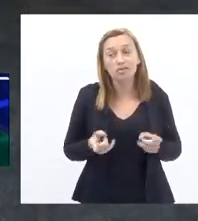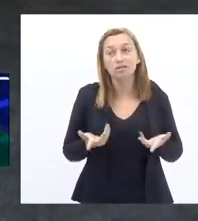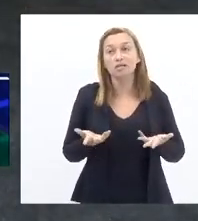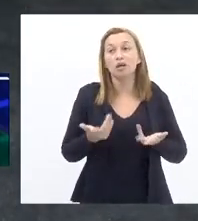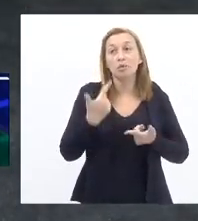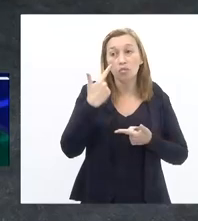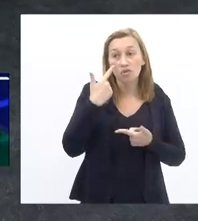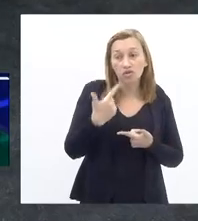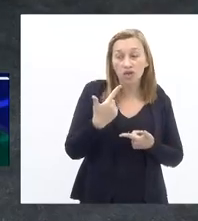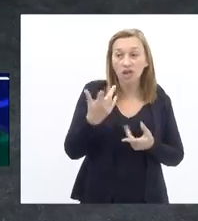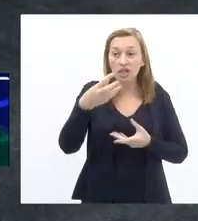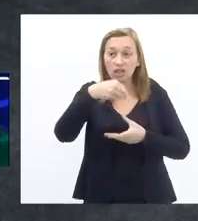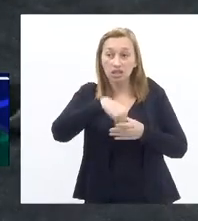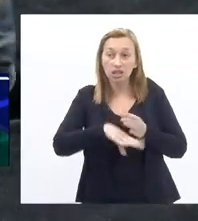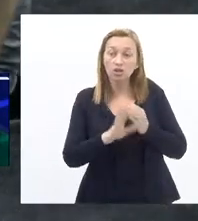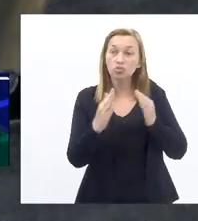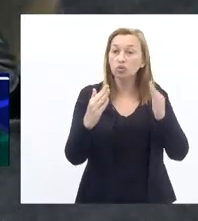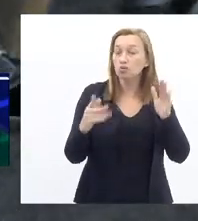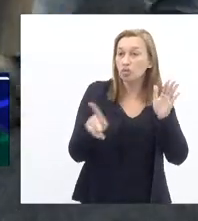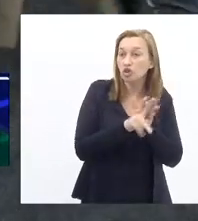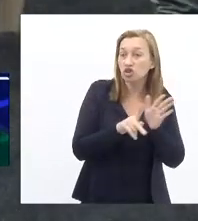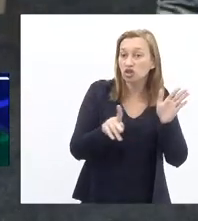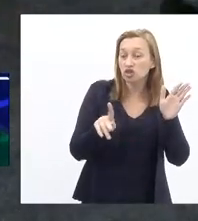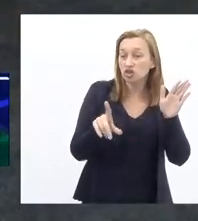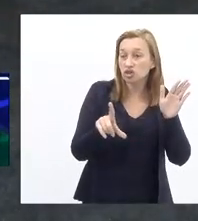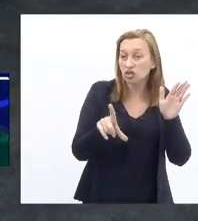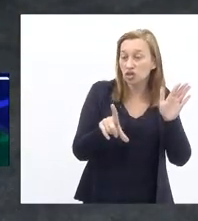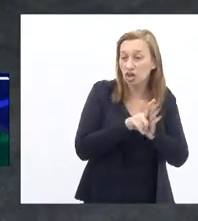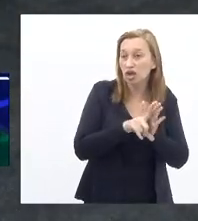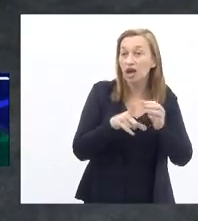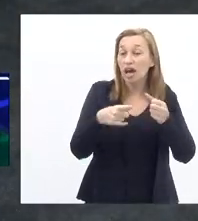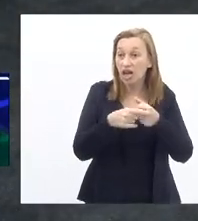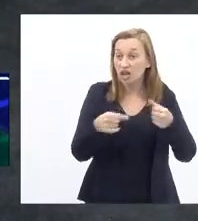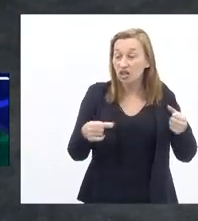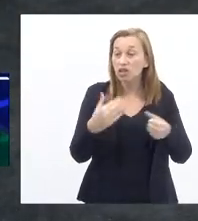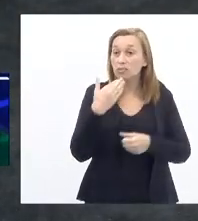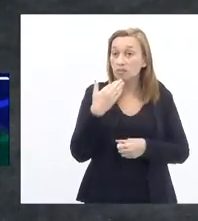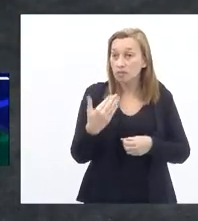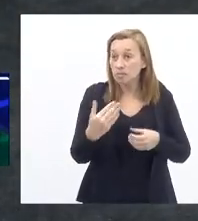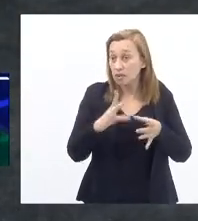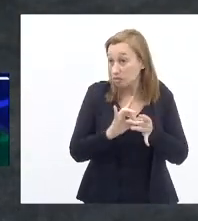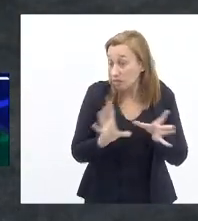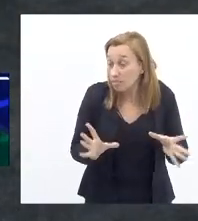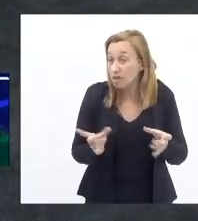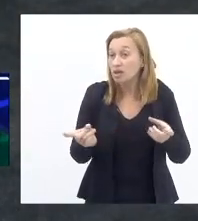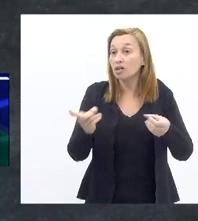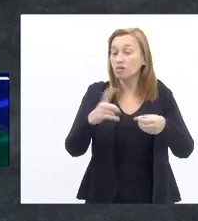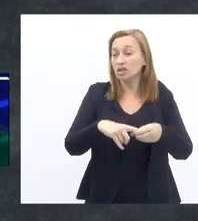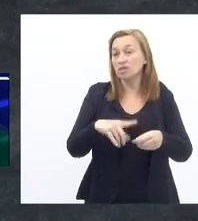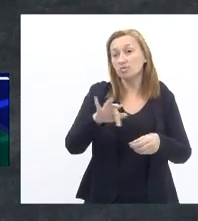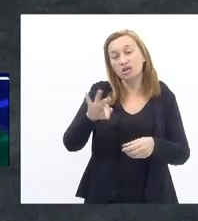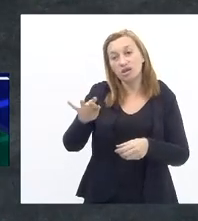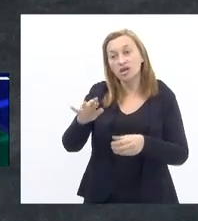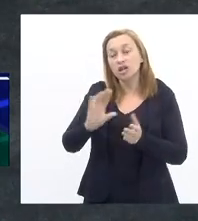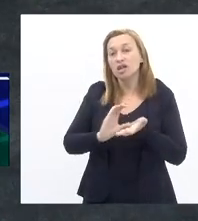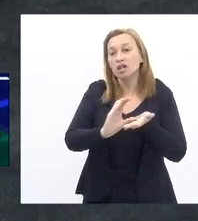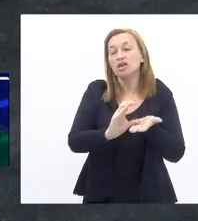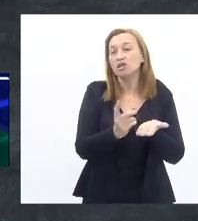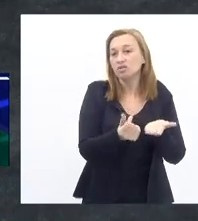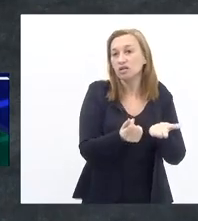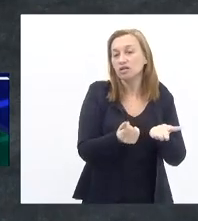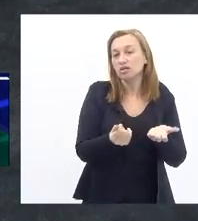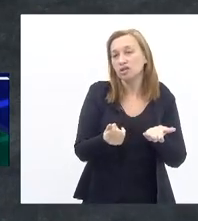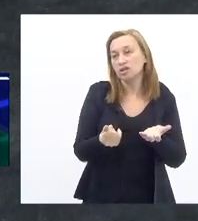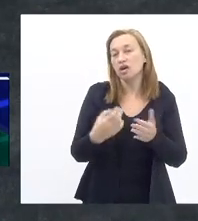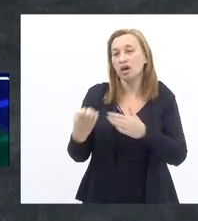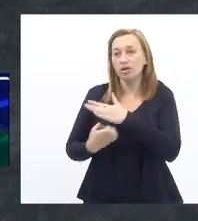constar dentro do projeto de lei artigos que permitem a concessão de benefício fiscal à empresa de